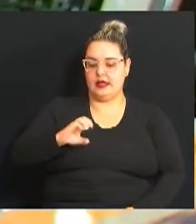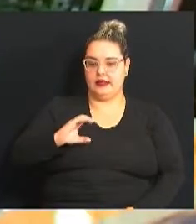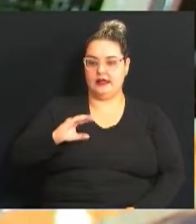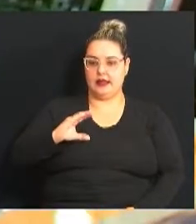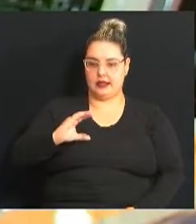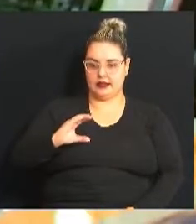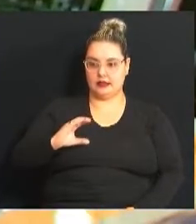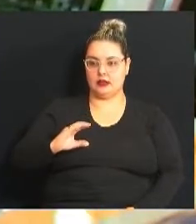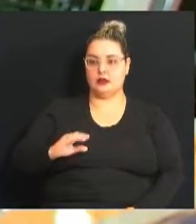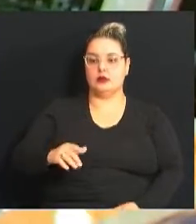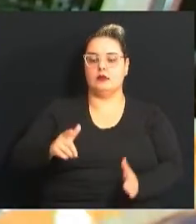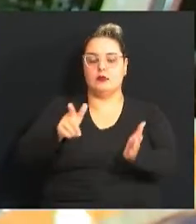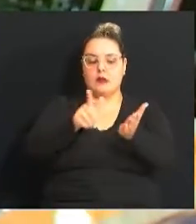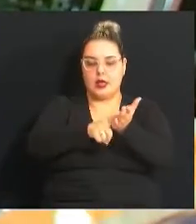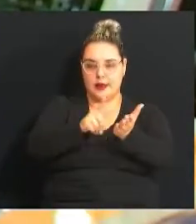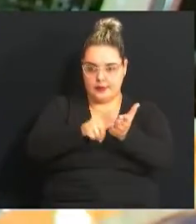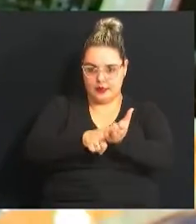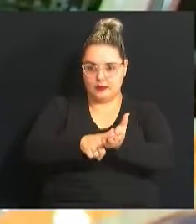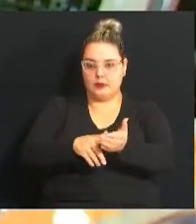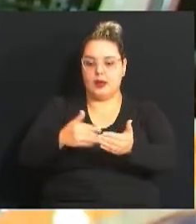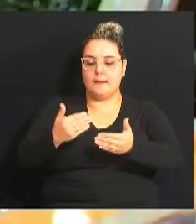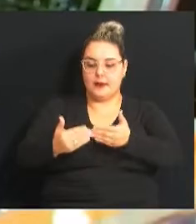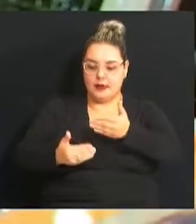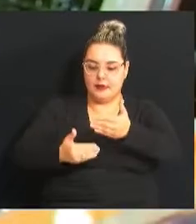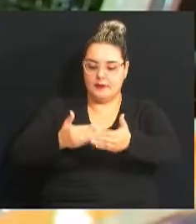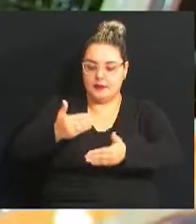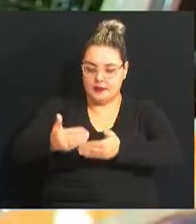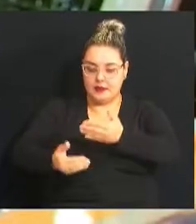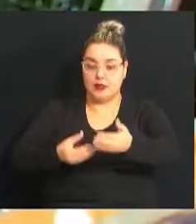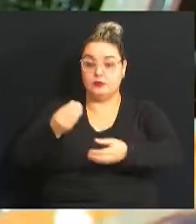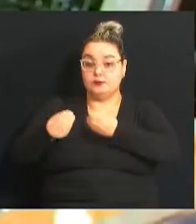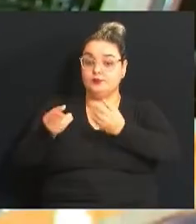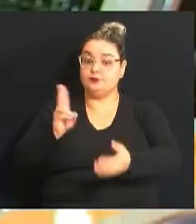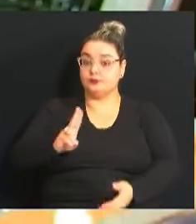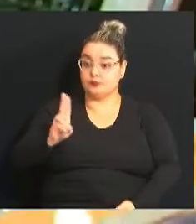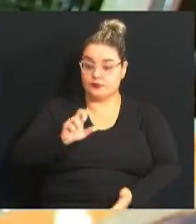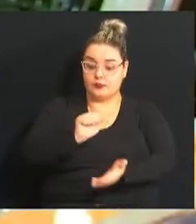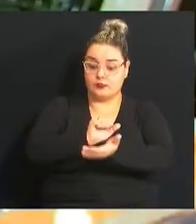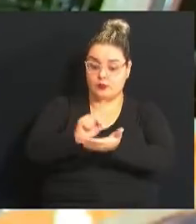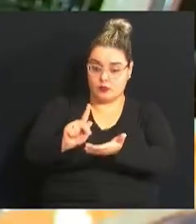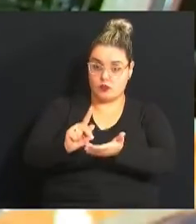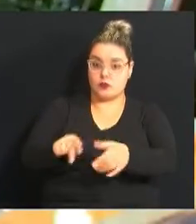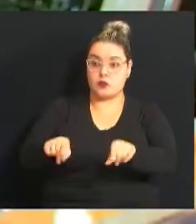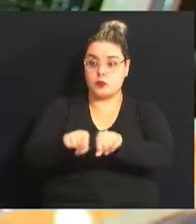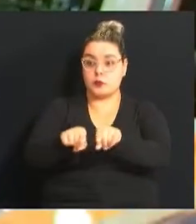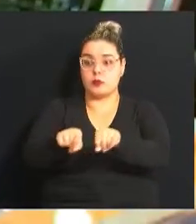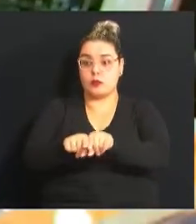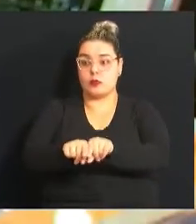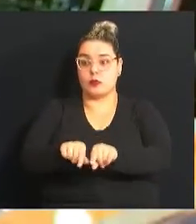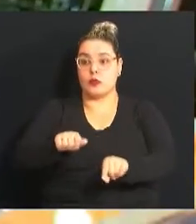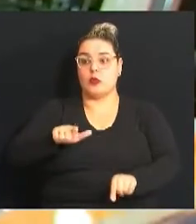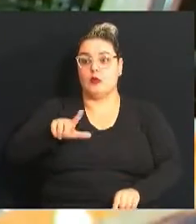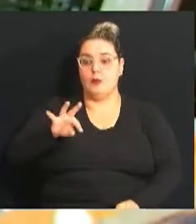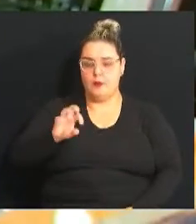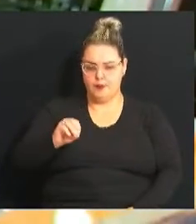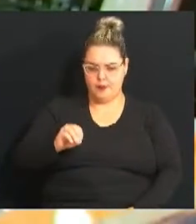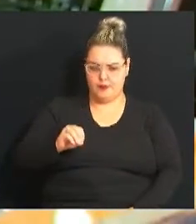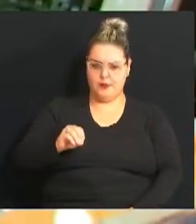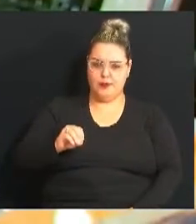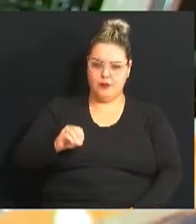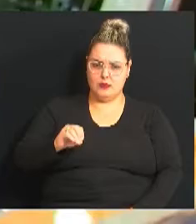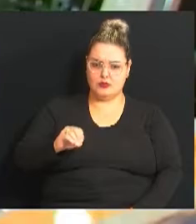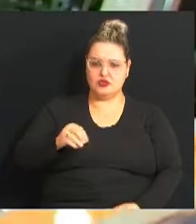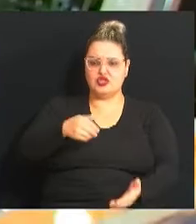um panfleto que tem ali o passo a passo de como utilizar o aplicativo e também um auto de infração educativo, para a